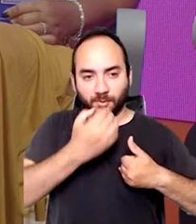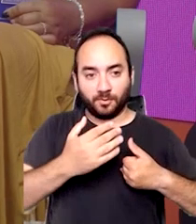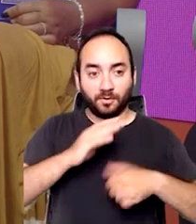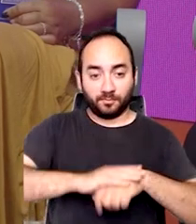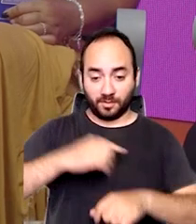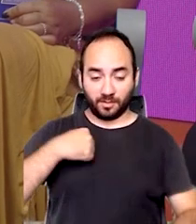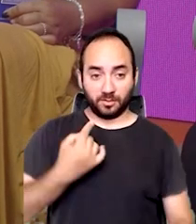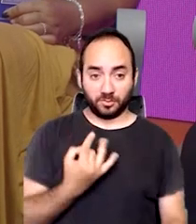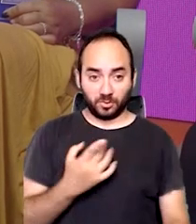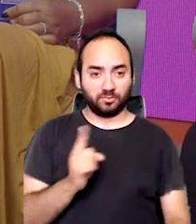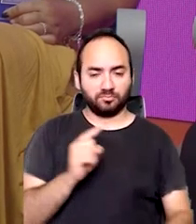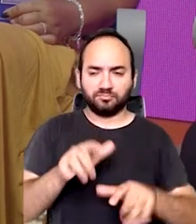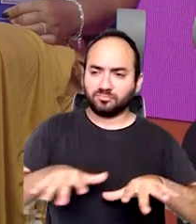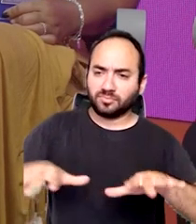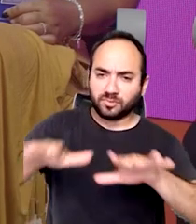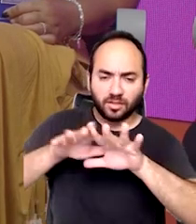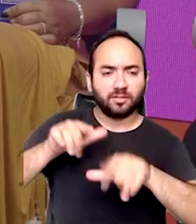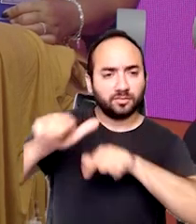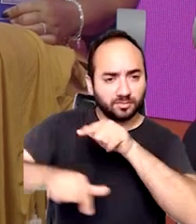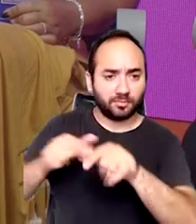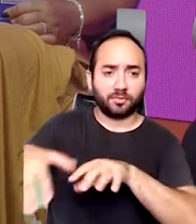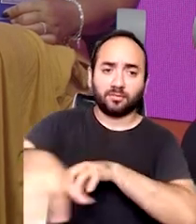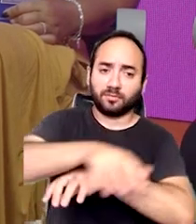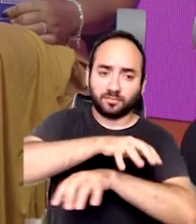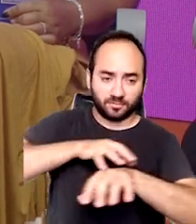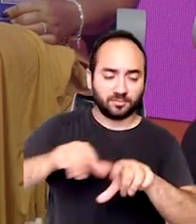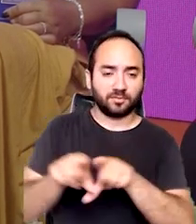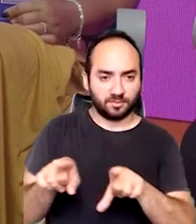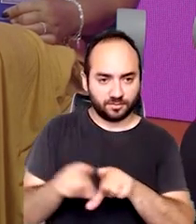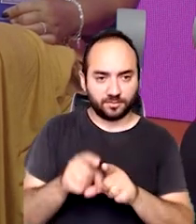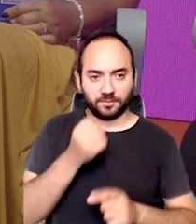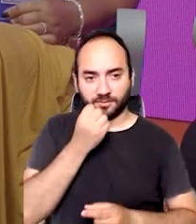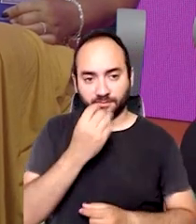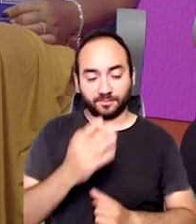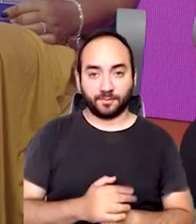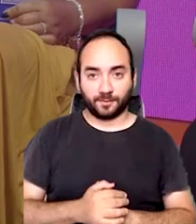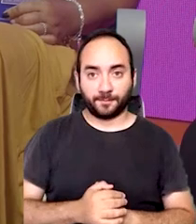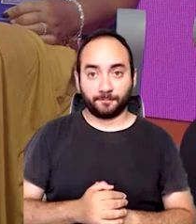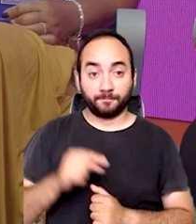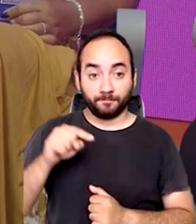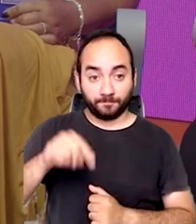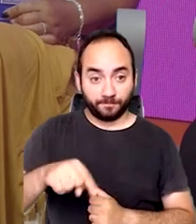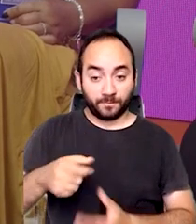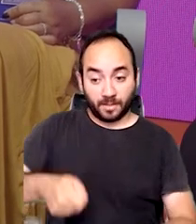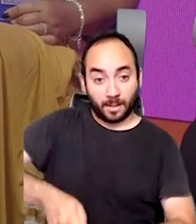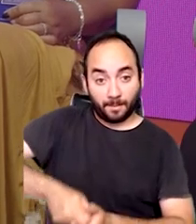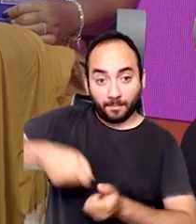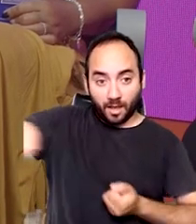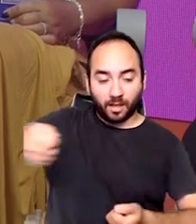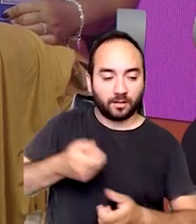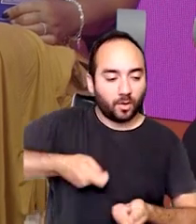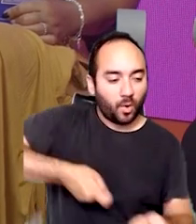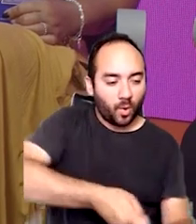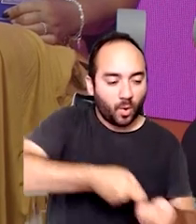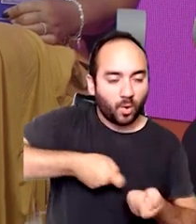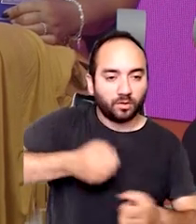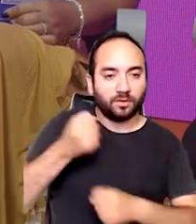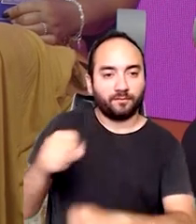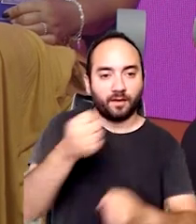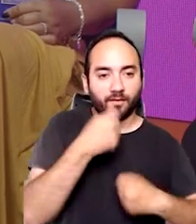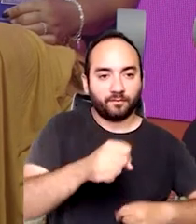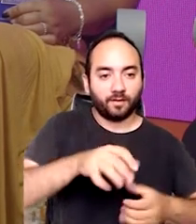de muito orgulho não somente para mim como para todas as pessoas que estão ao meu redor graças a Deus E na mala eu levo rodo